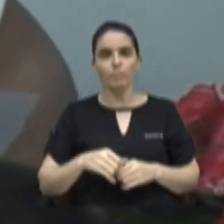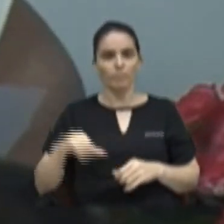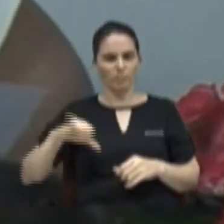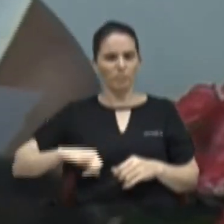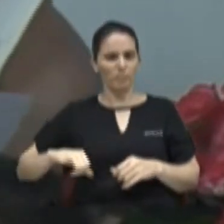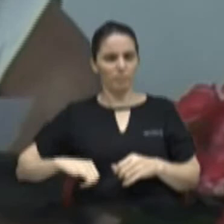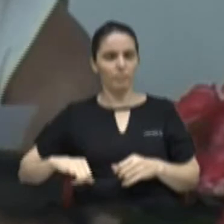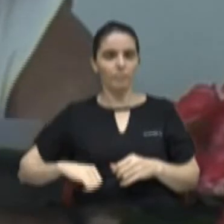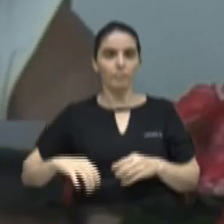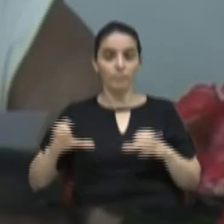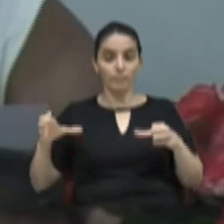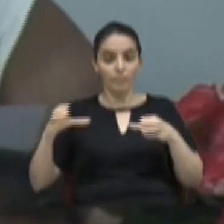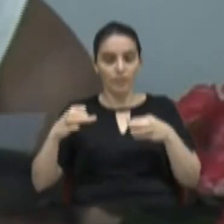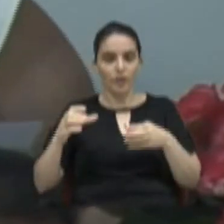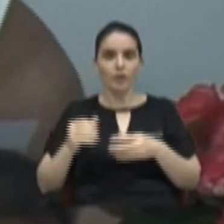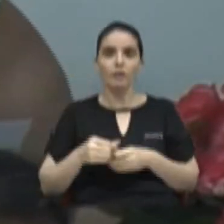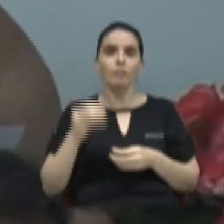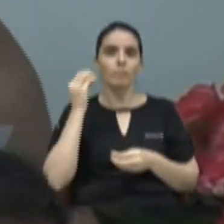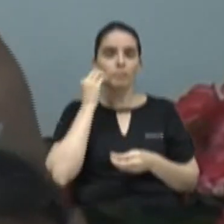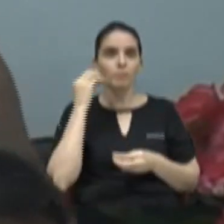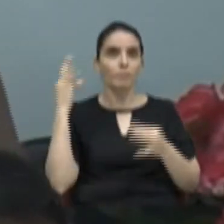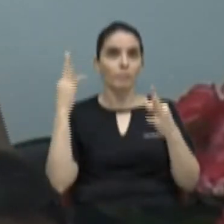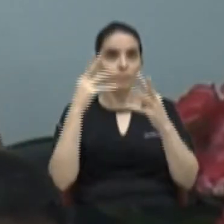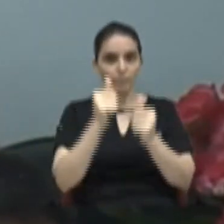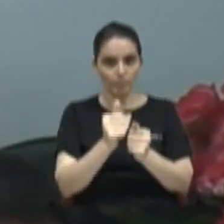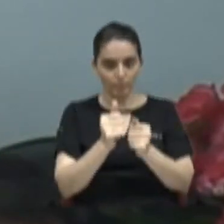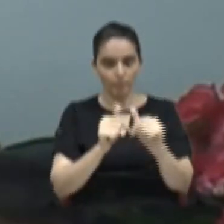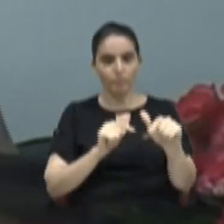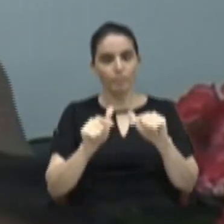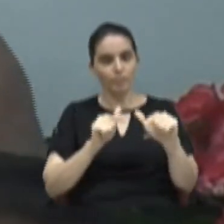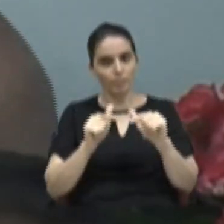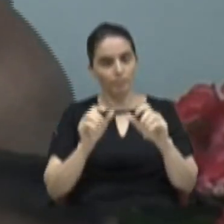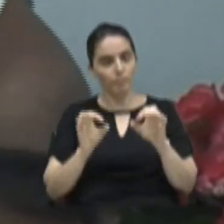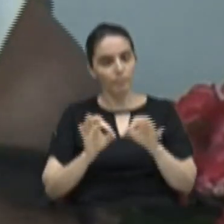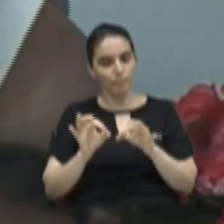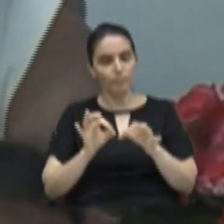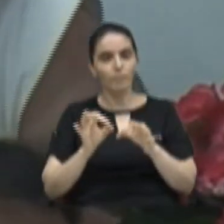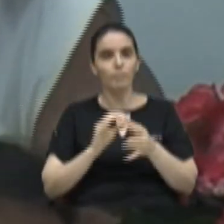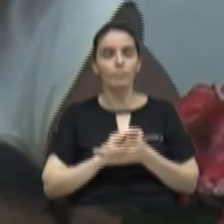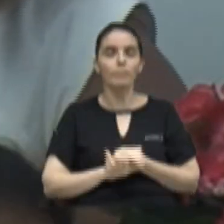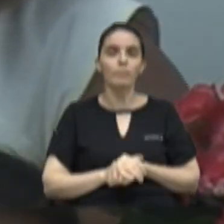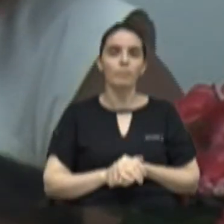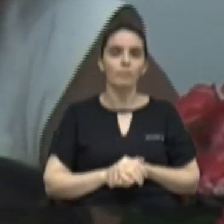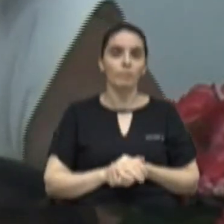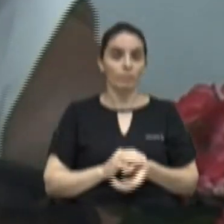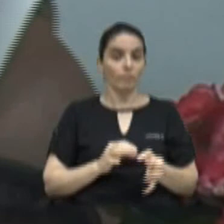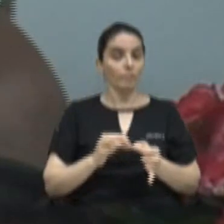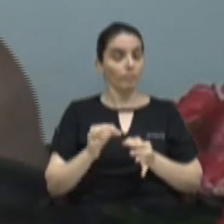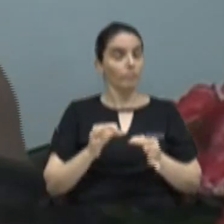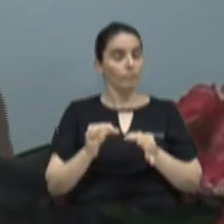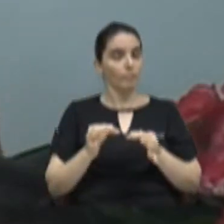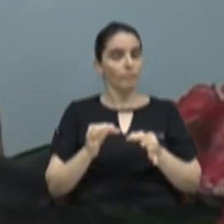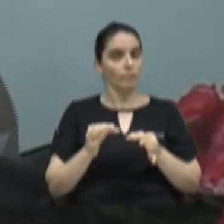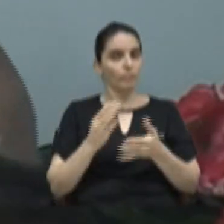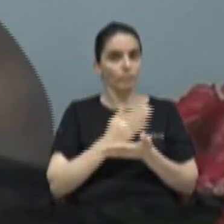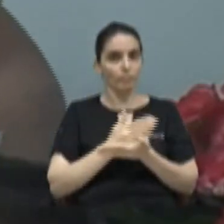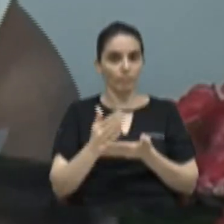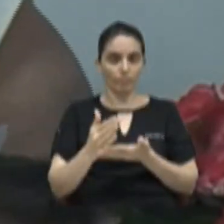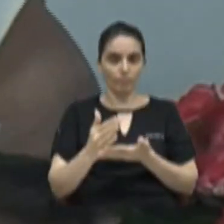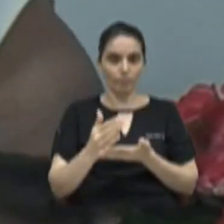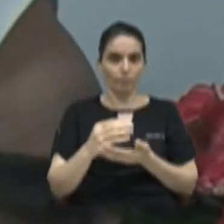E deixar um beijo a todas as pessoas que trabalham naquele projeto, né? Que foi um projeto, inclusive, que foi iniciativa